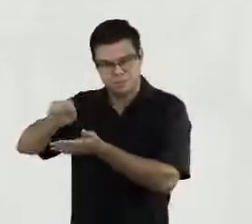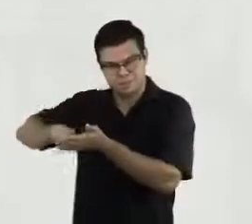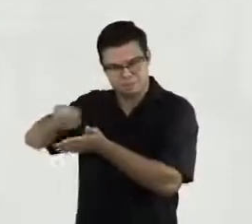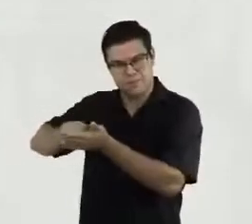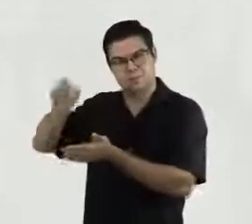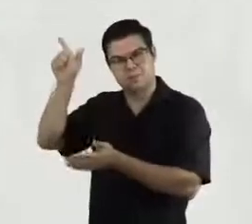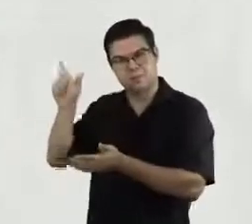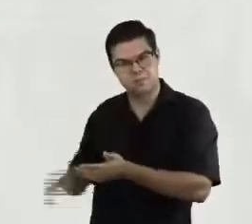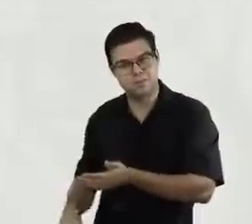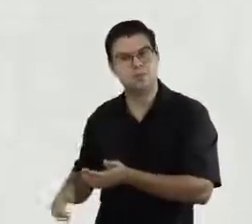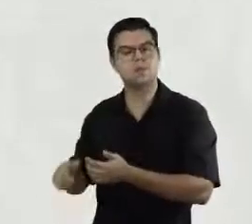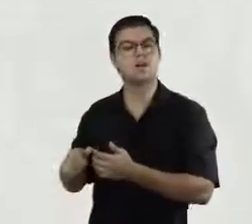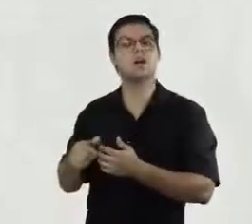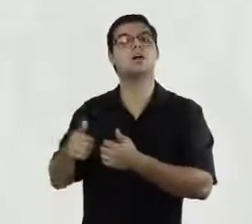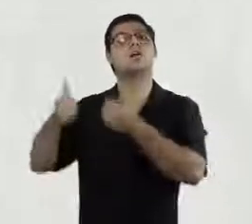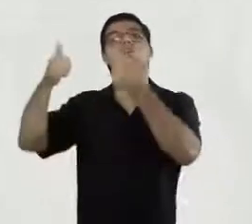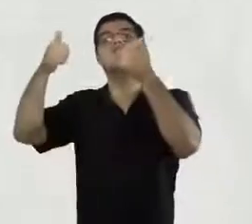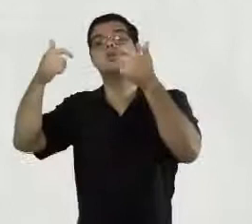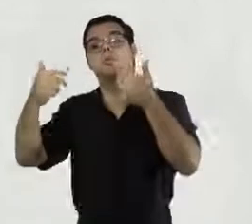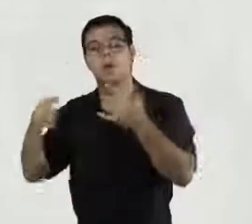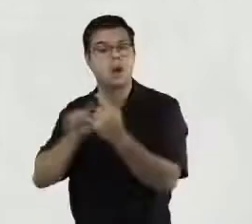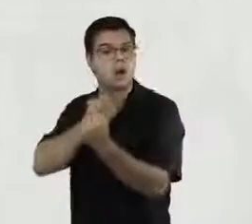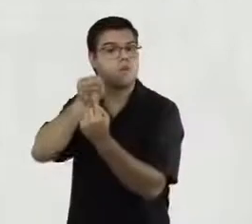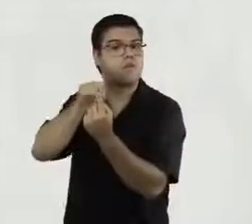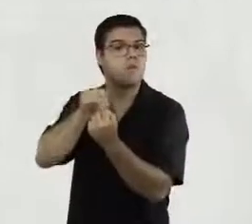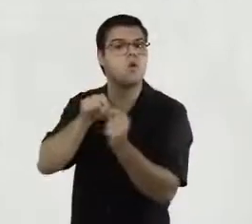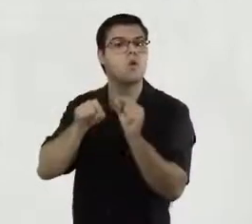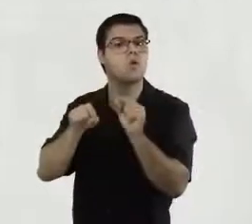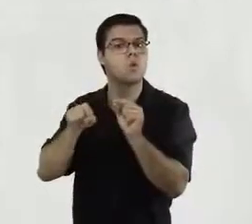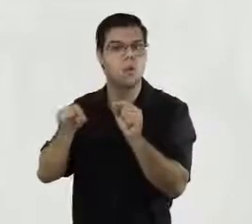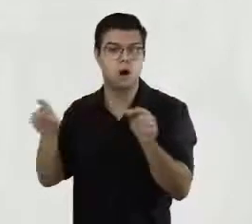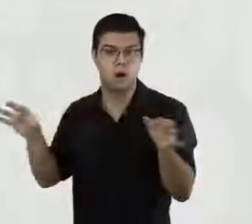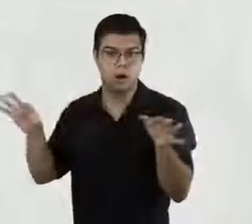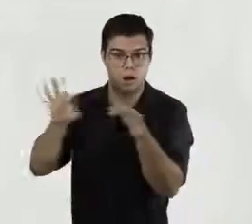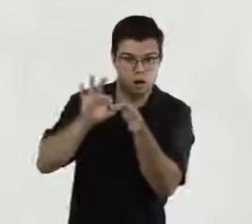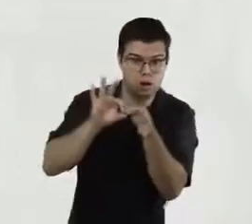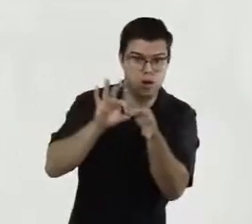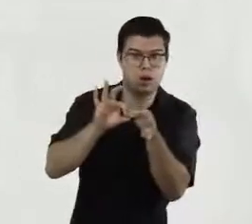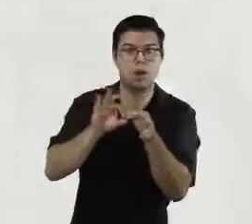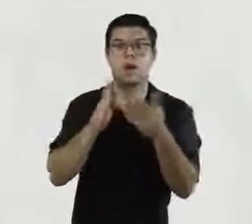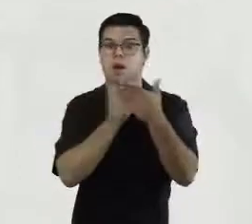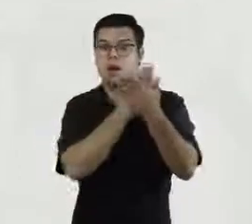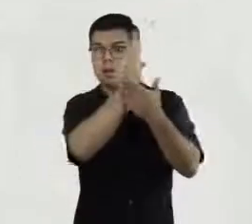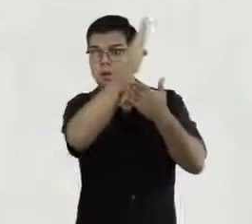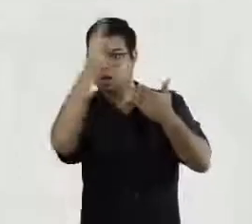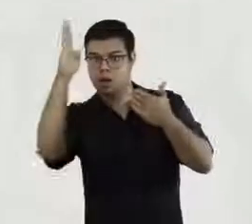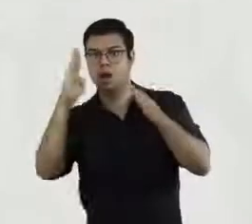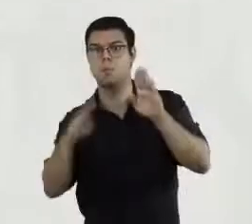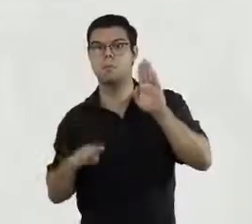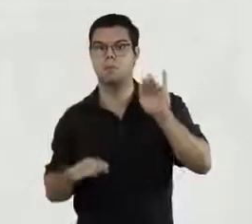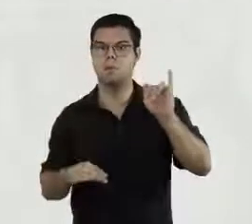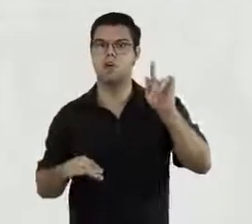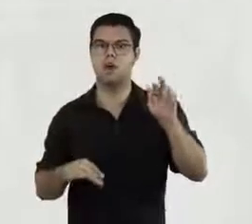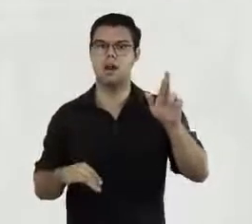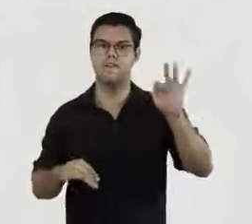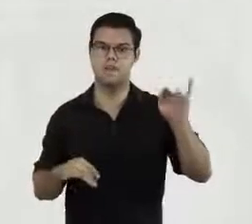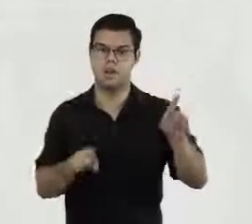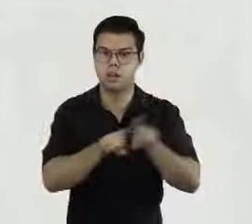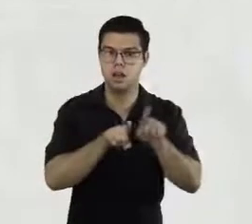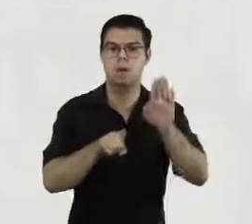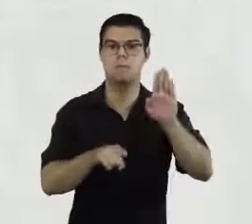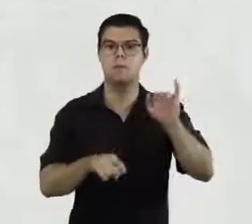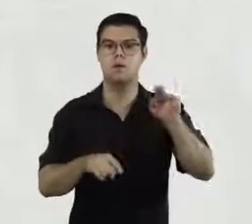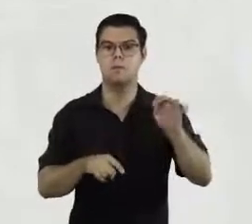esfera cognitiva refere especialmente ao nexo bibliografia e bibliometria. Diversas